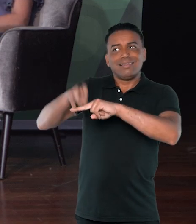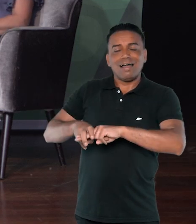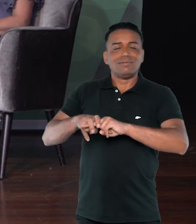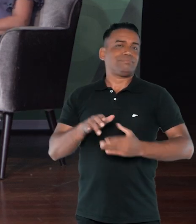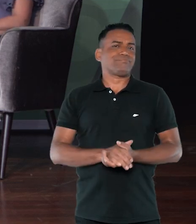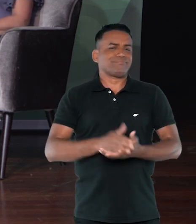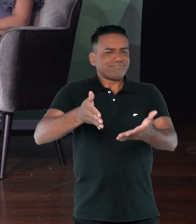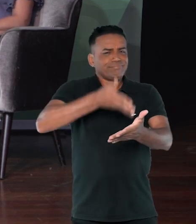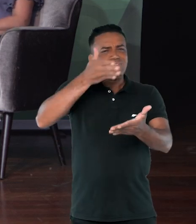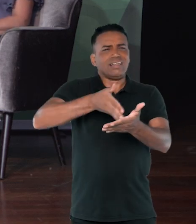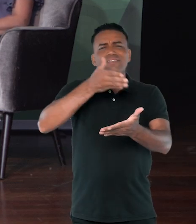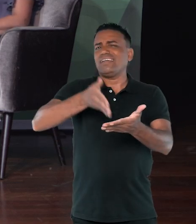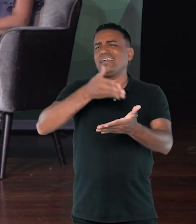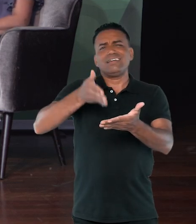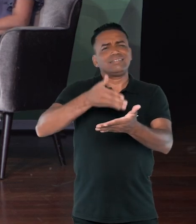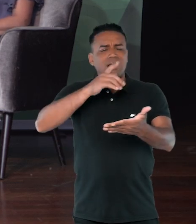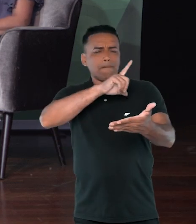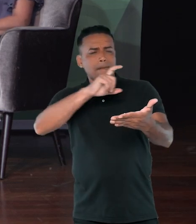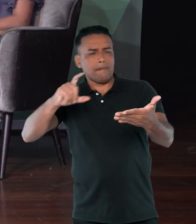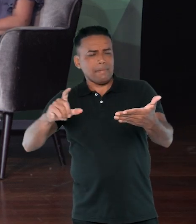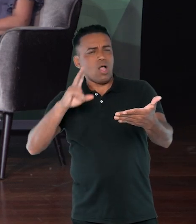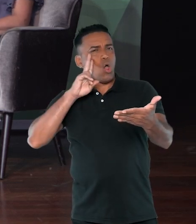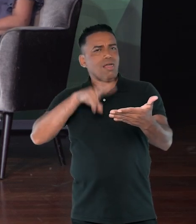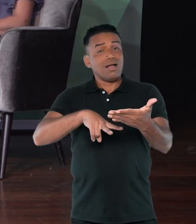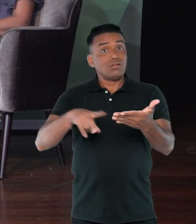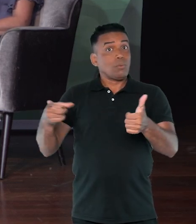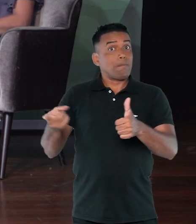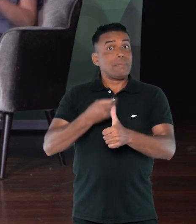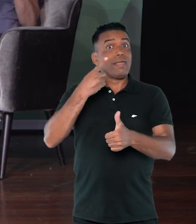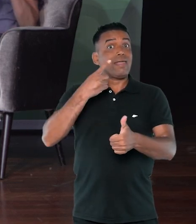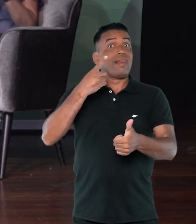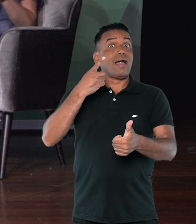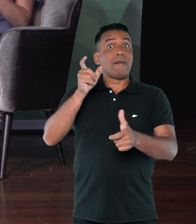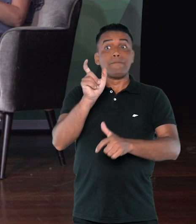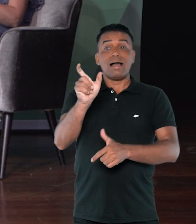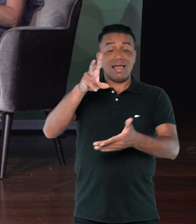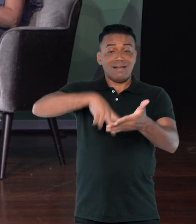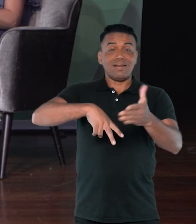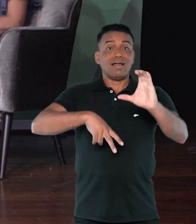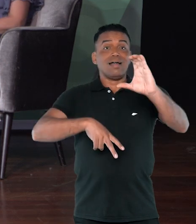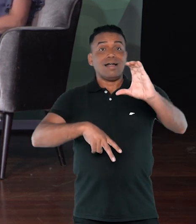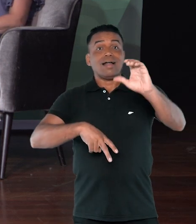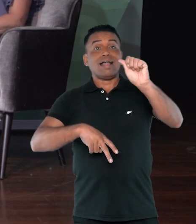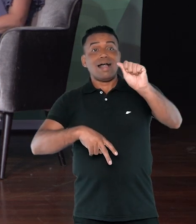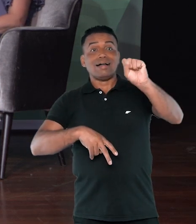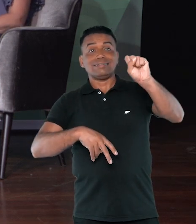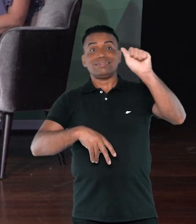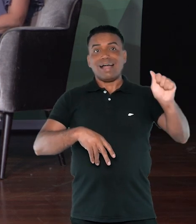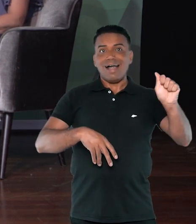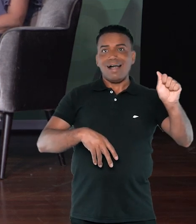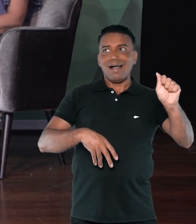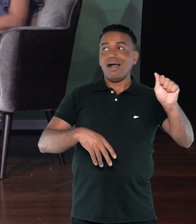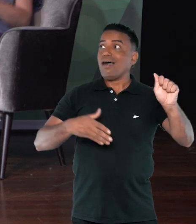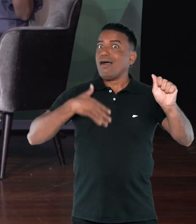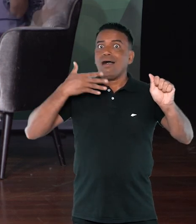Folheando uma revista, Casa Cláudia, e foi aí que eu li a minha primeira palavra. Falei, casa! E fiquei